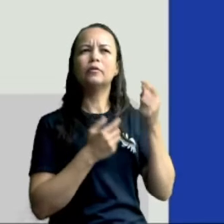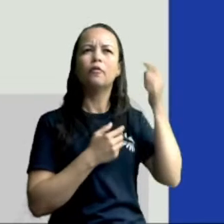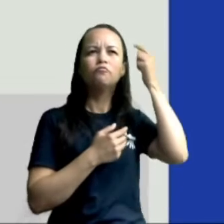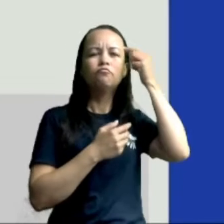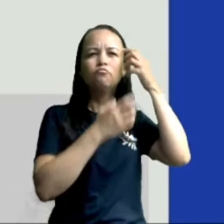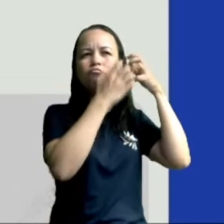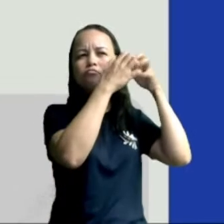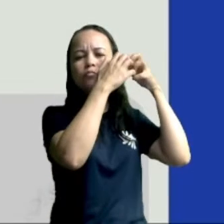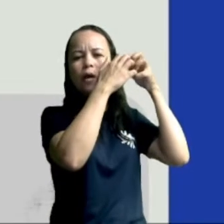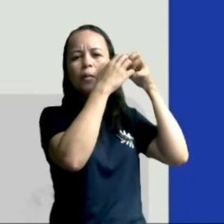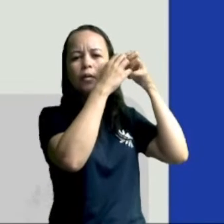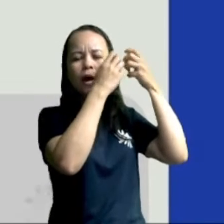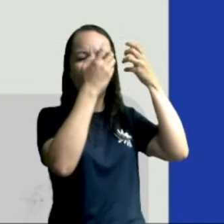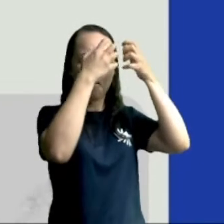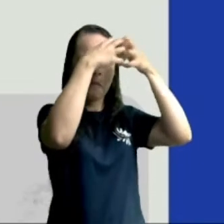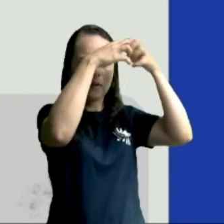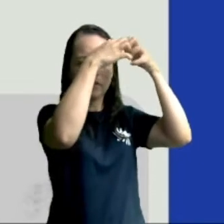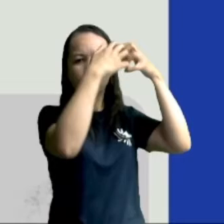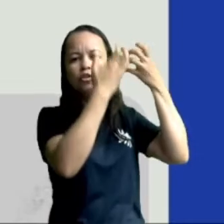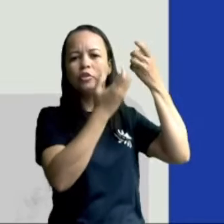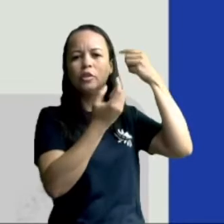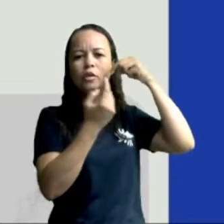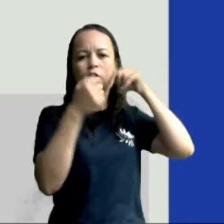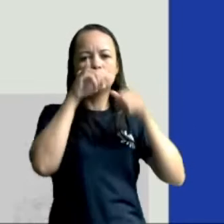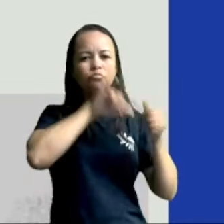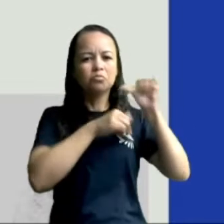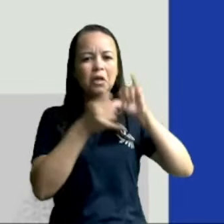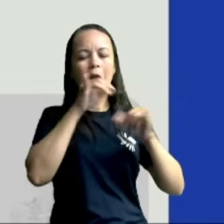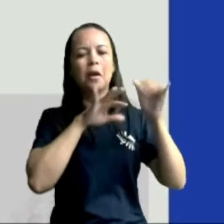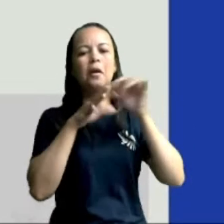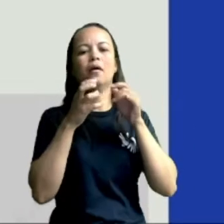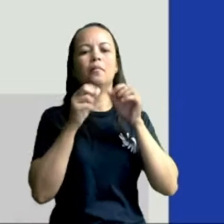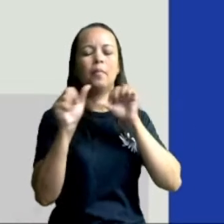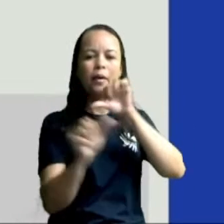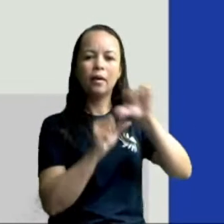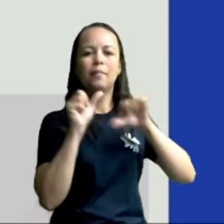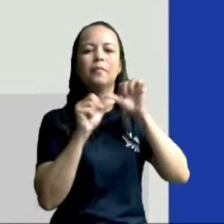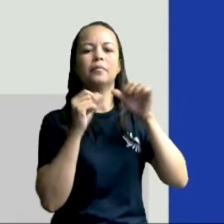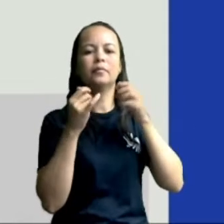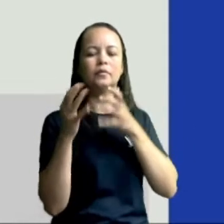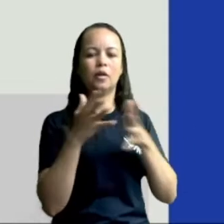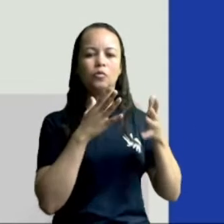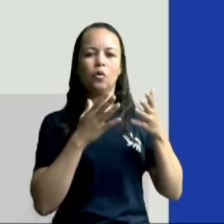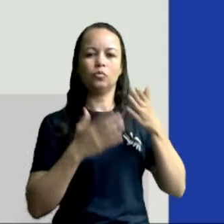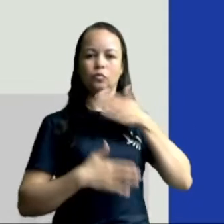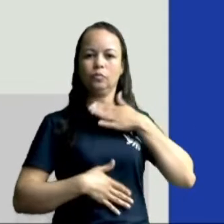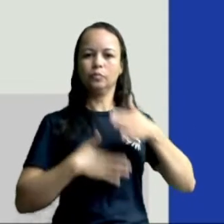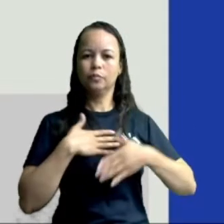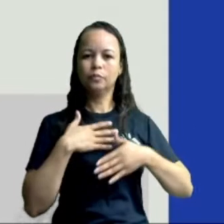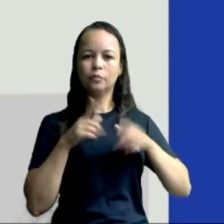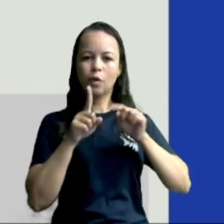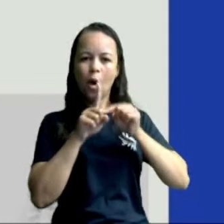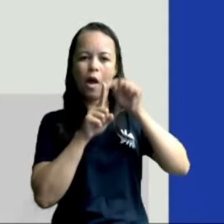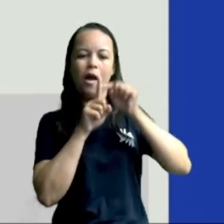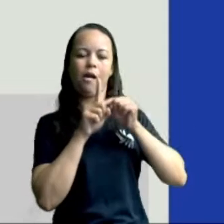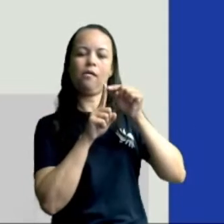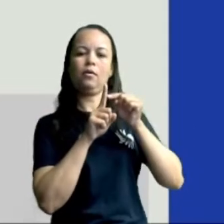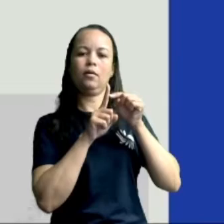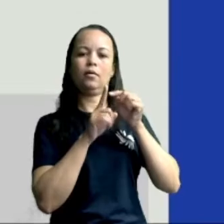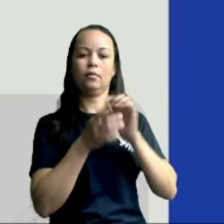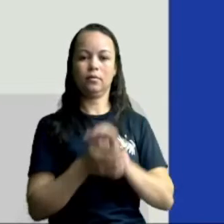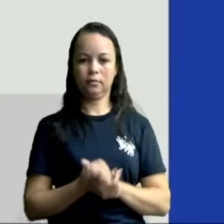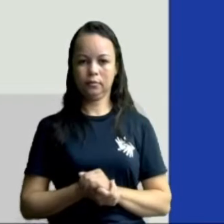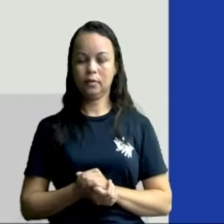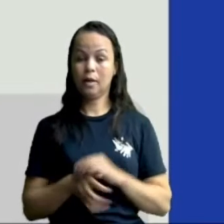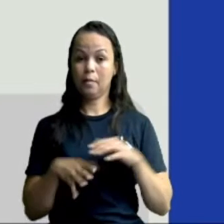vai mandar mensagens químicas para poder fazer alterações fisiológicas no nosso corpo. Para quê? Para justamente fazer com